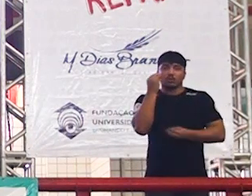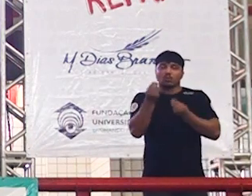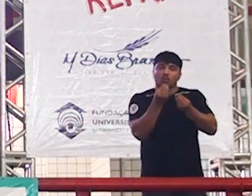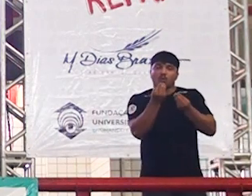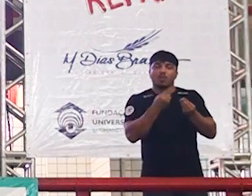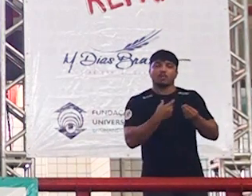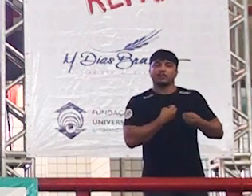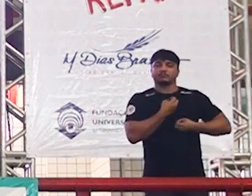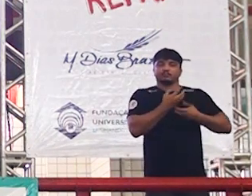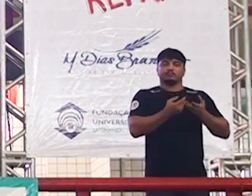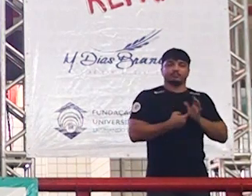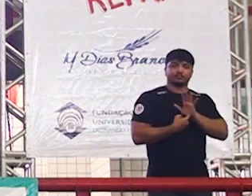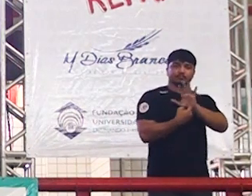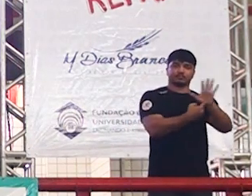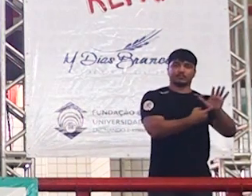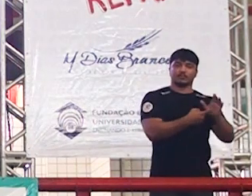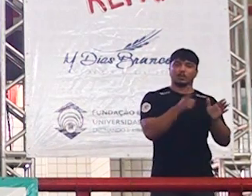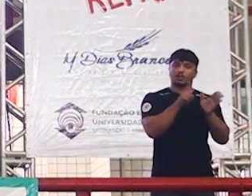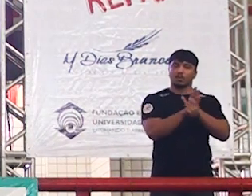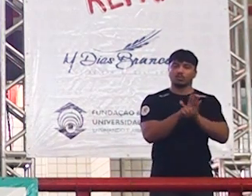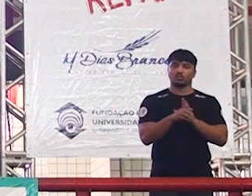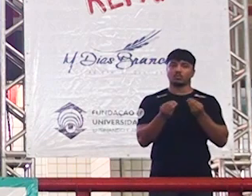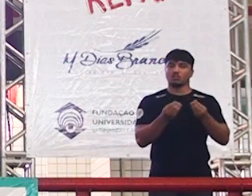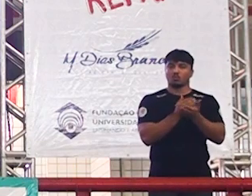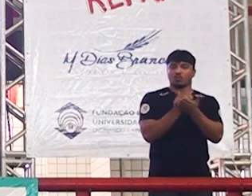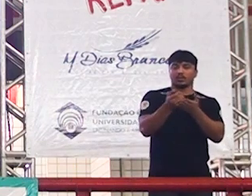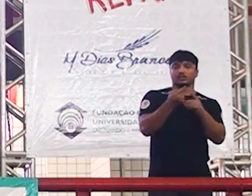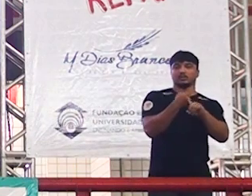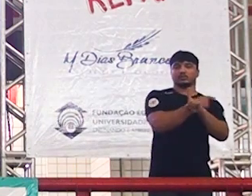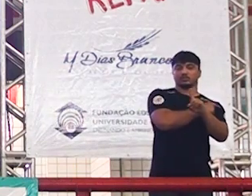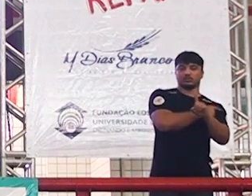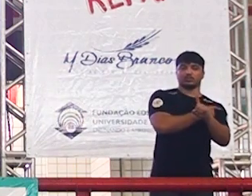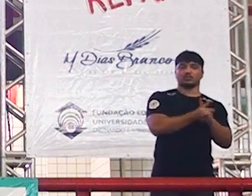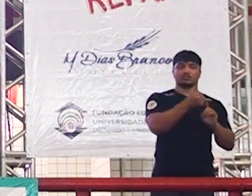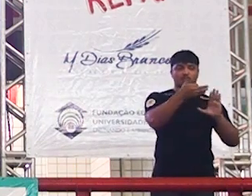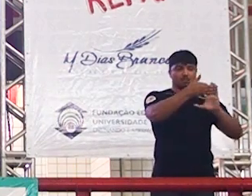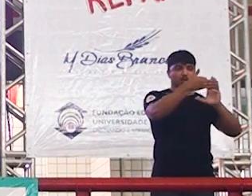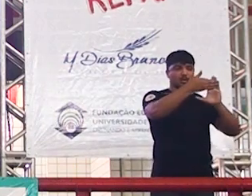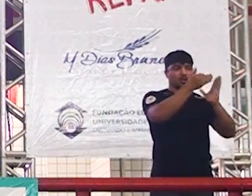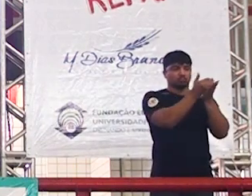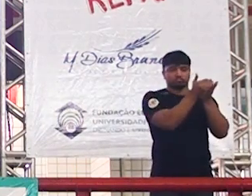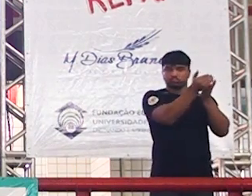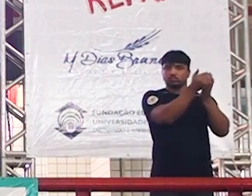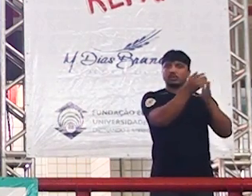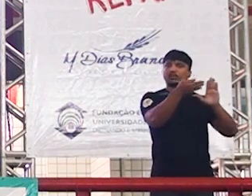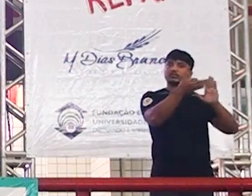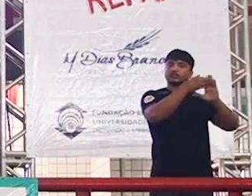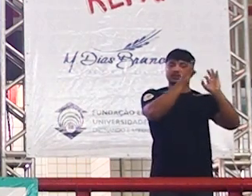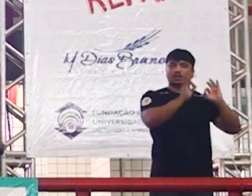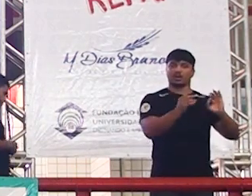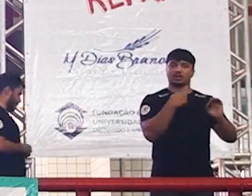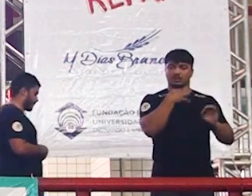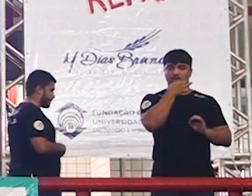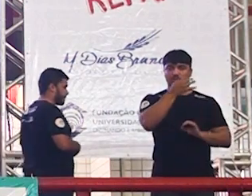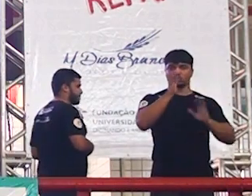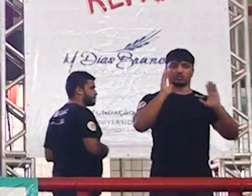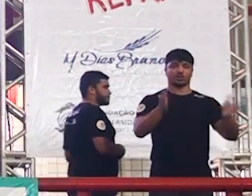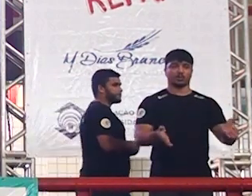manifestar respondendo a essa pergunta desde o primeiro parágrafo. A introdução já é um posicionamento a